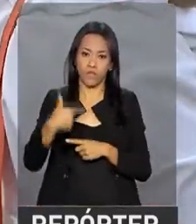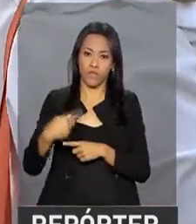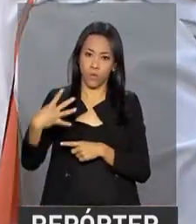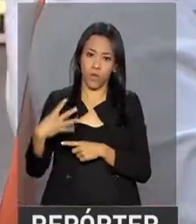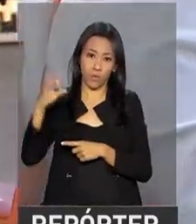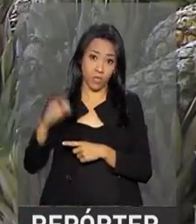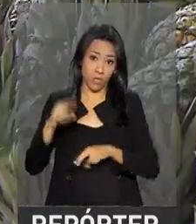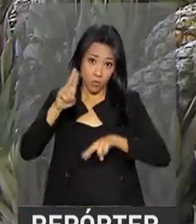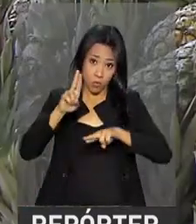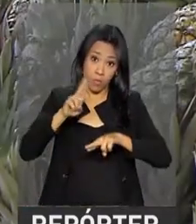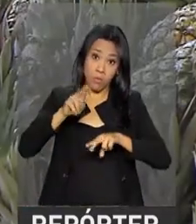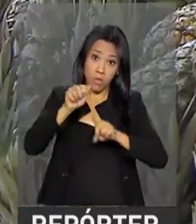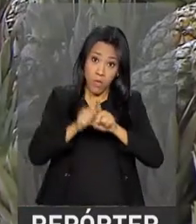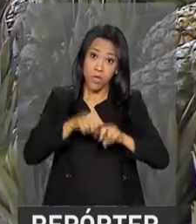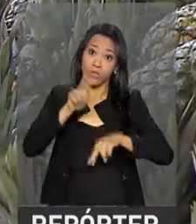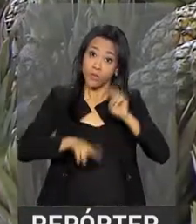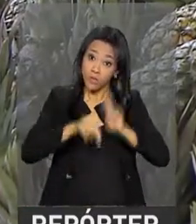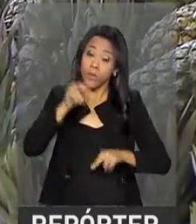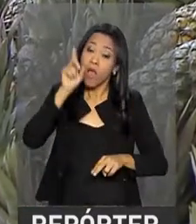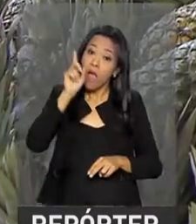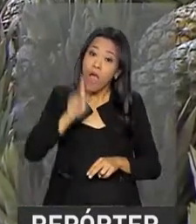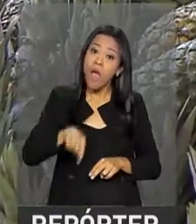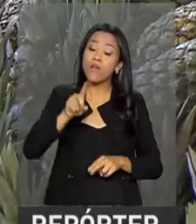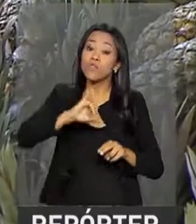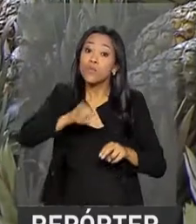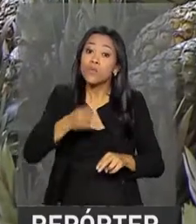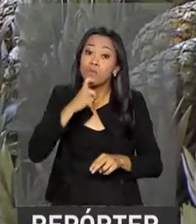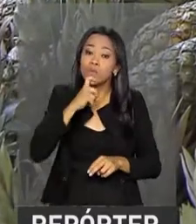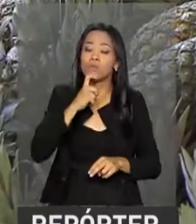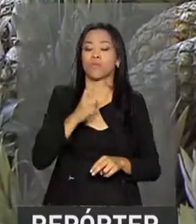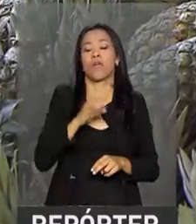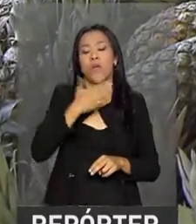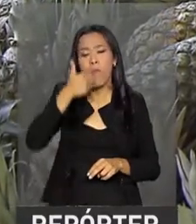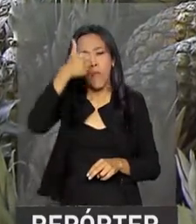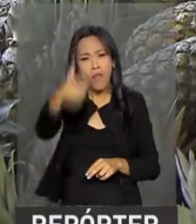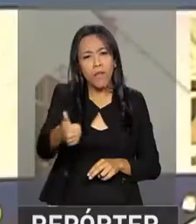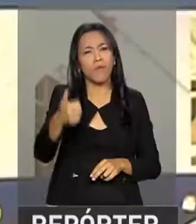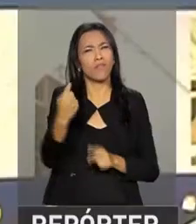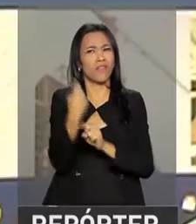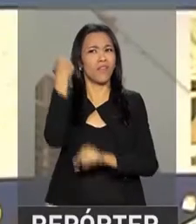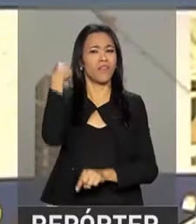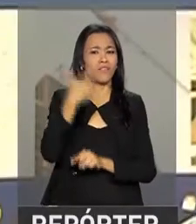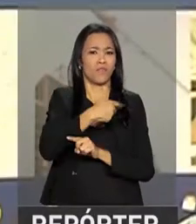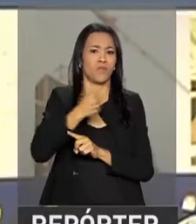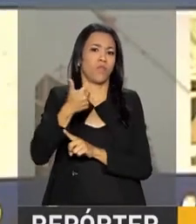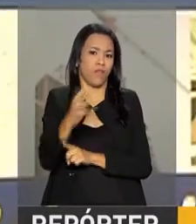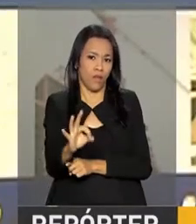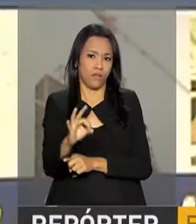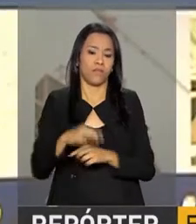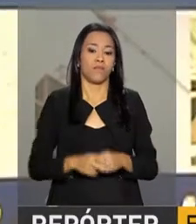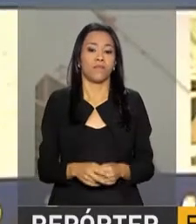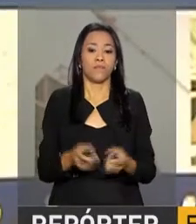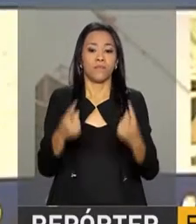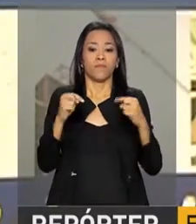0,24% em julho. É o menor resultado para o mês desde 2010. Nós temos